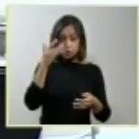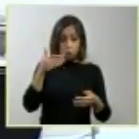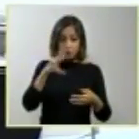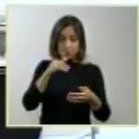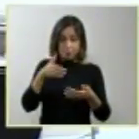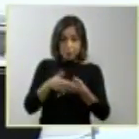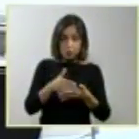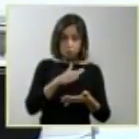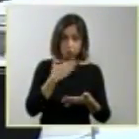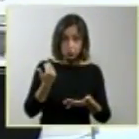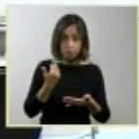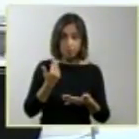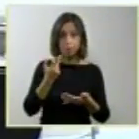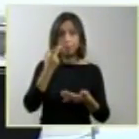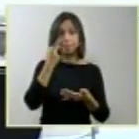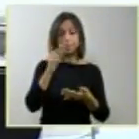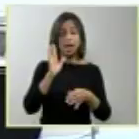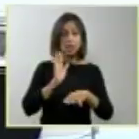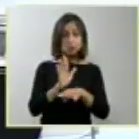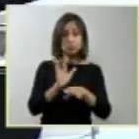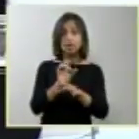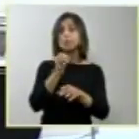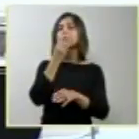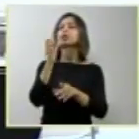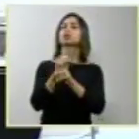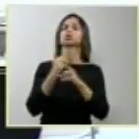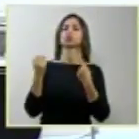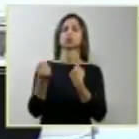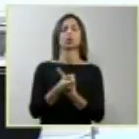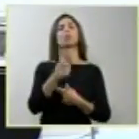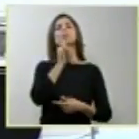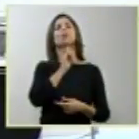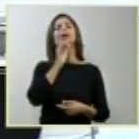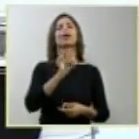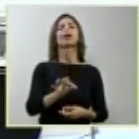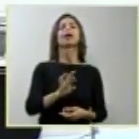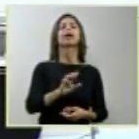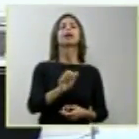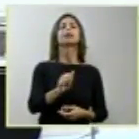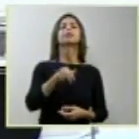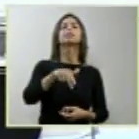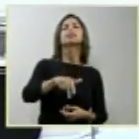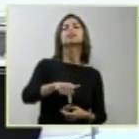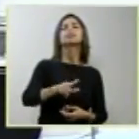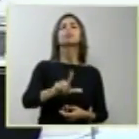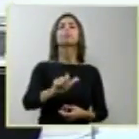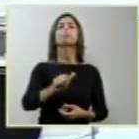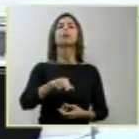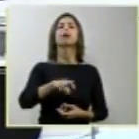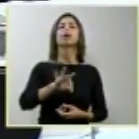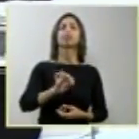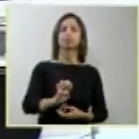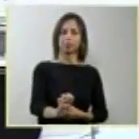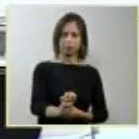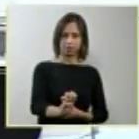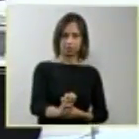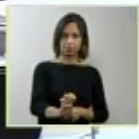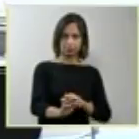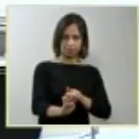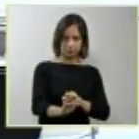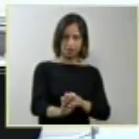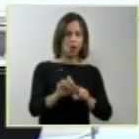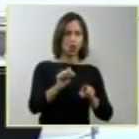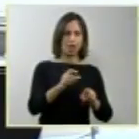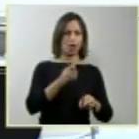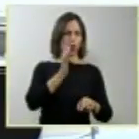aí no caso o quê? Para o bem de uma sociedade. Porque o transplante de órgãos, ele visa o quê? Retirar um órgão de um ser que já